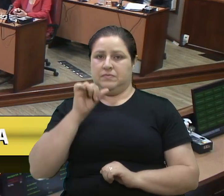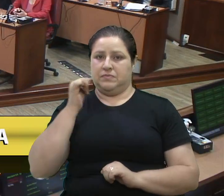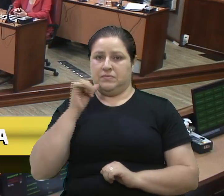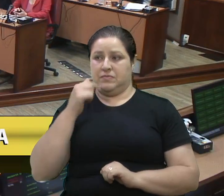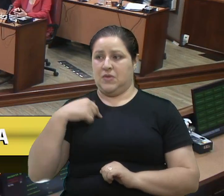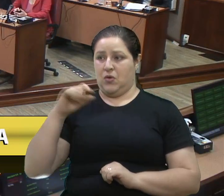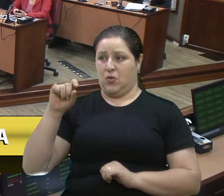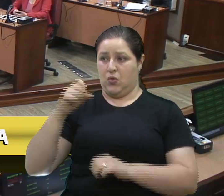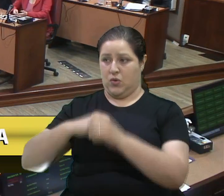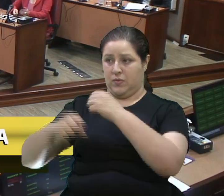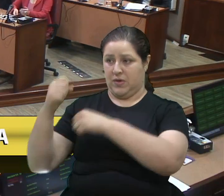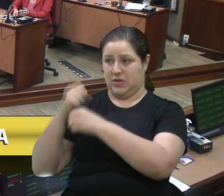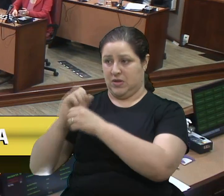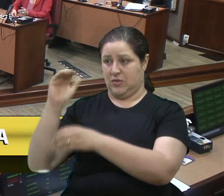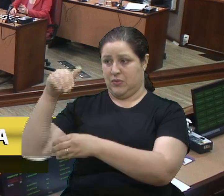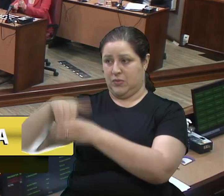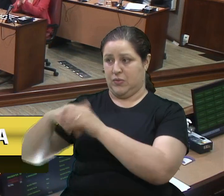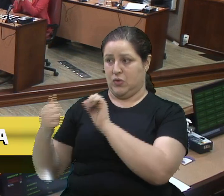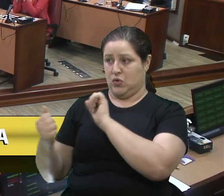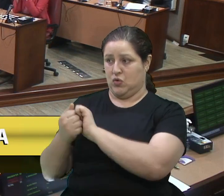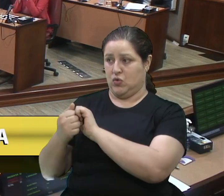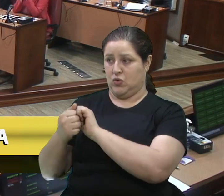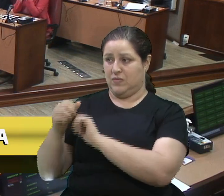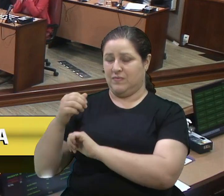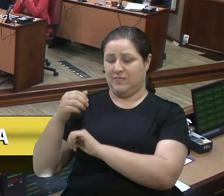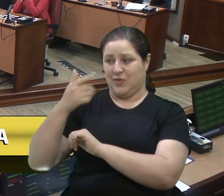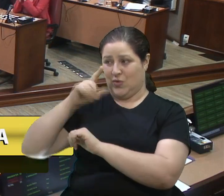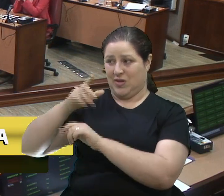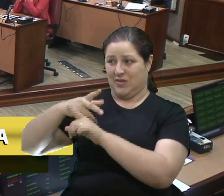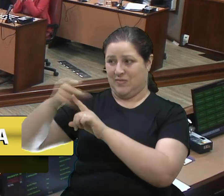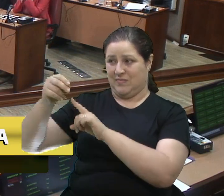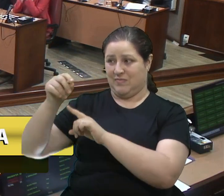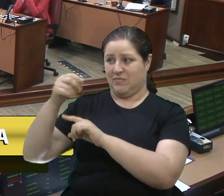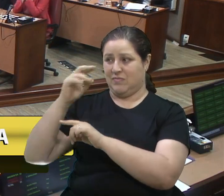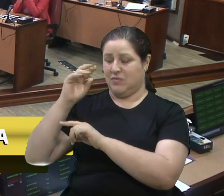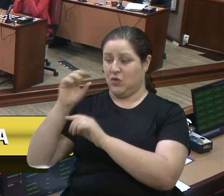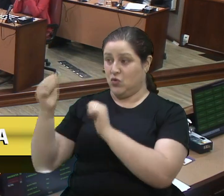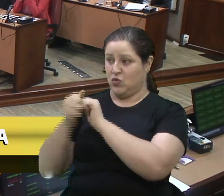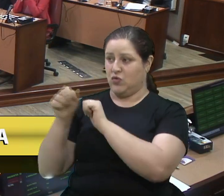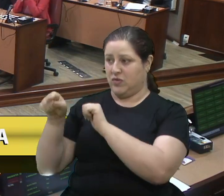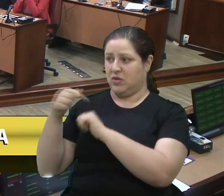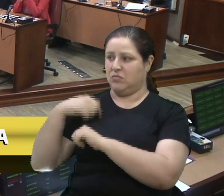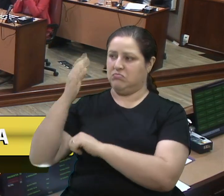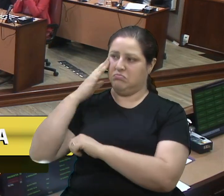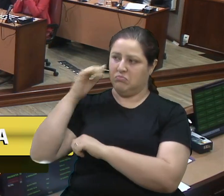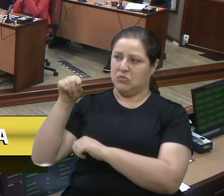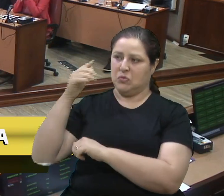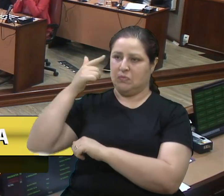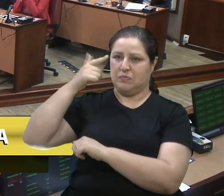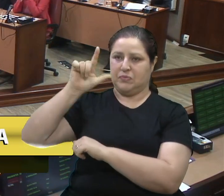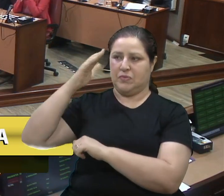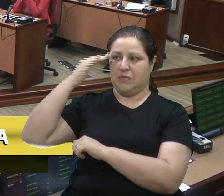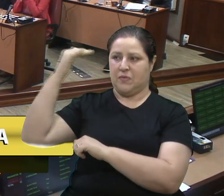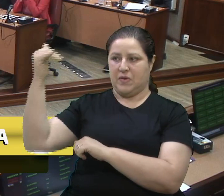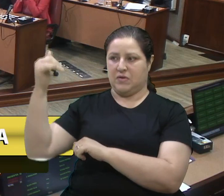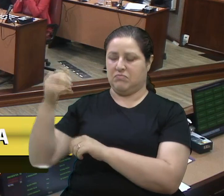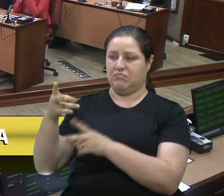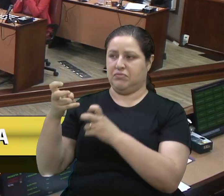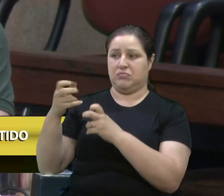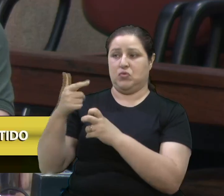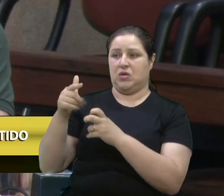no passado ao seu lado, eu sabia que o senhor ia ser um vereador de destaque, né? A gente não se surpreende com o teu